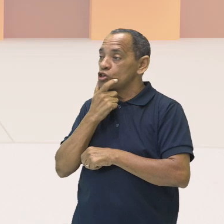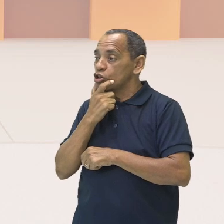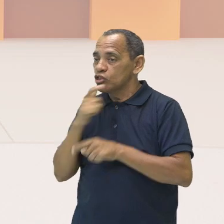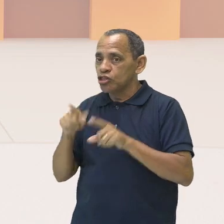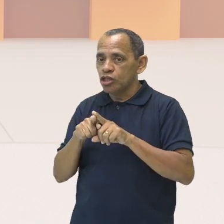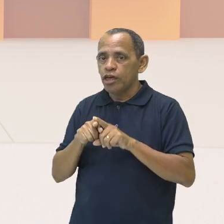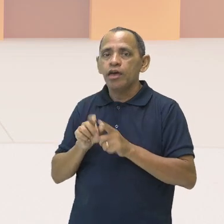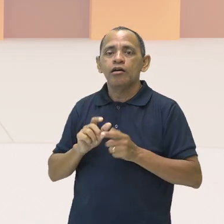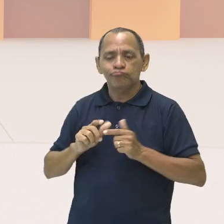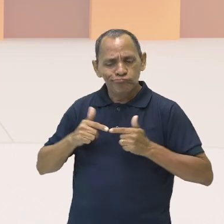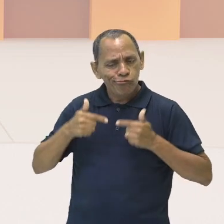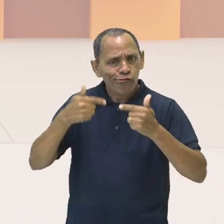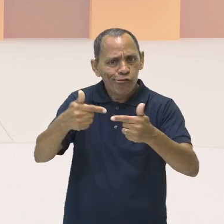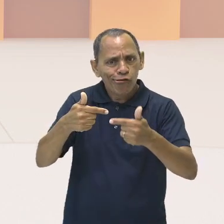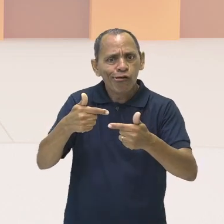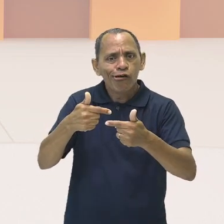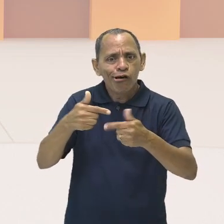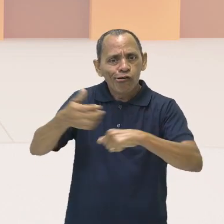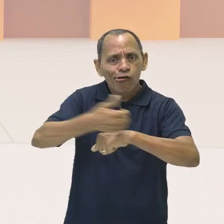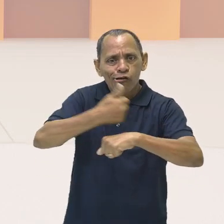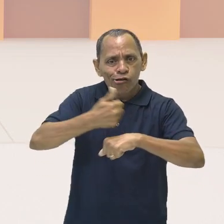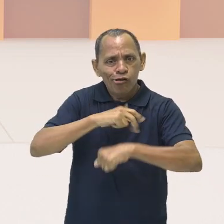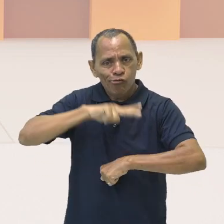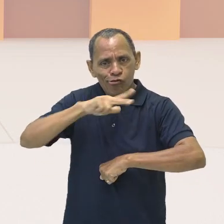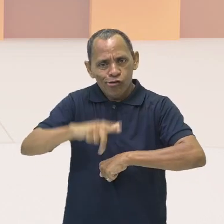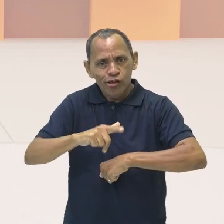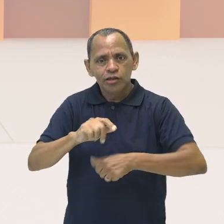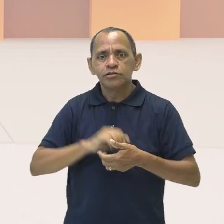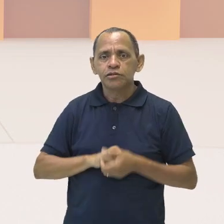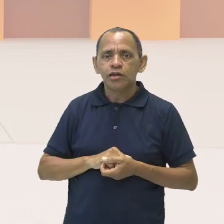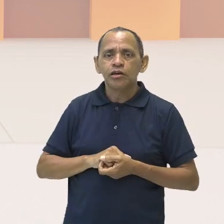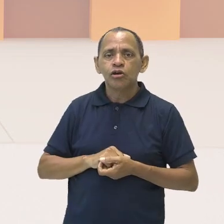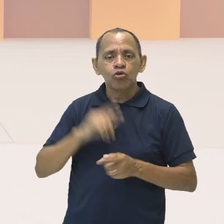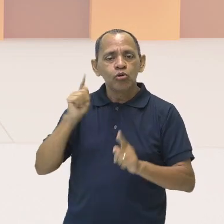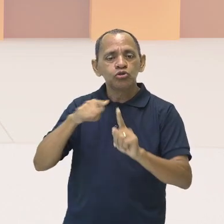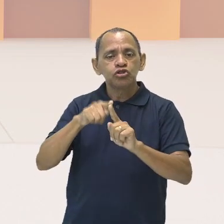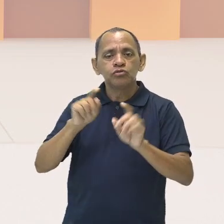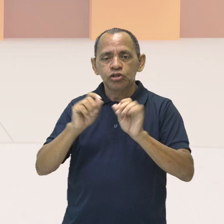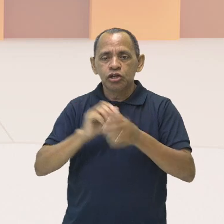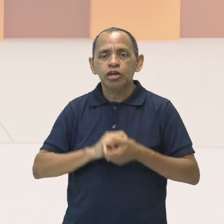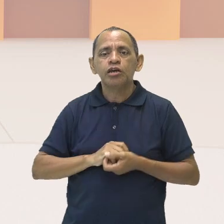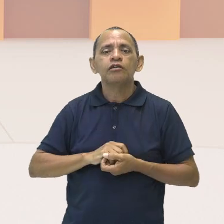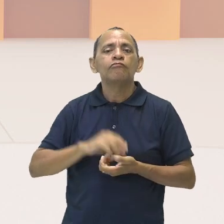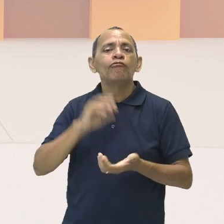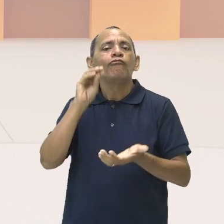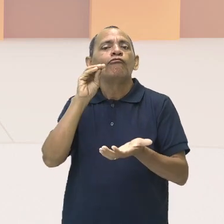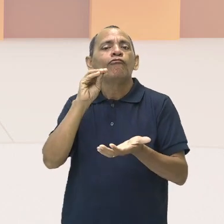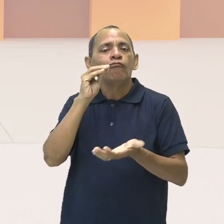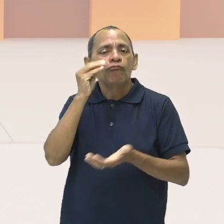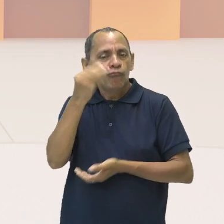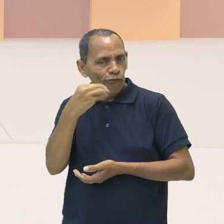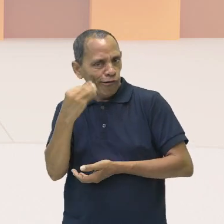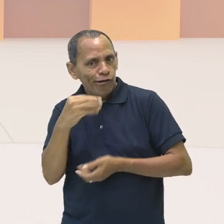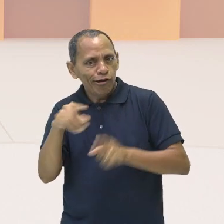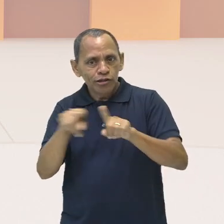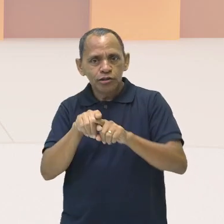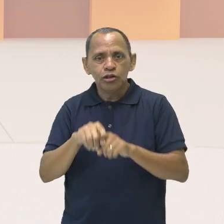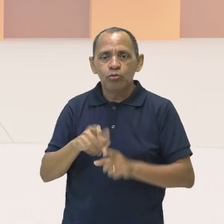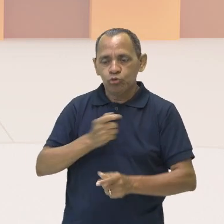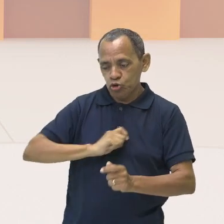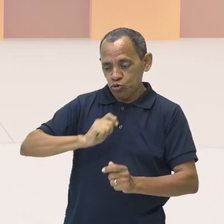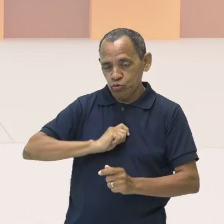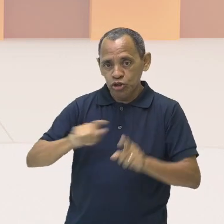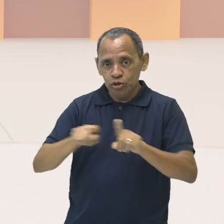colônias portuguesas com o intuito de enfraquecer a Espanha. Exemplos incluem a